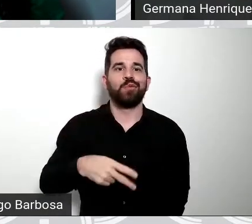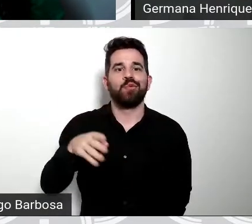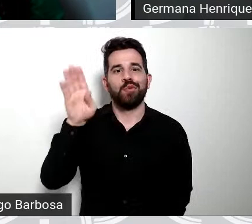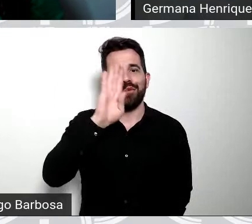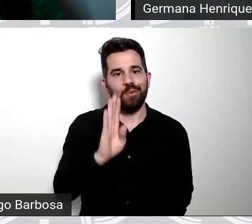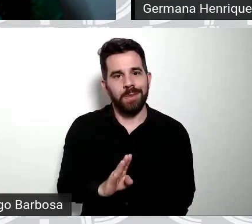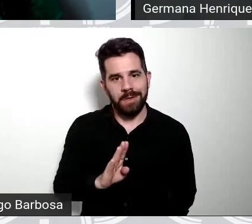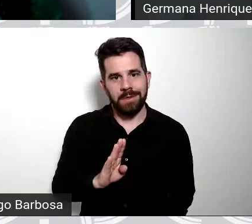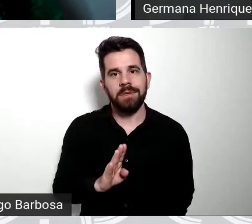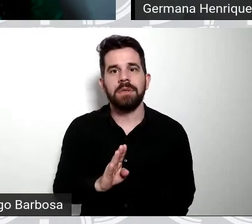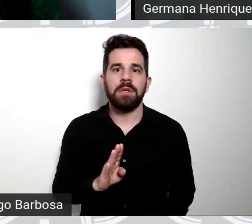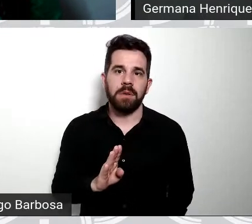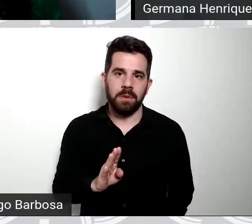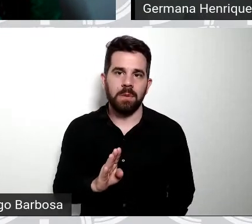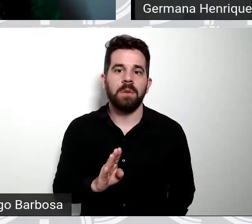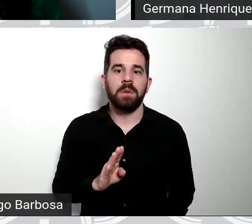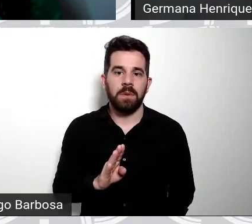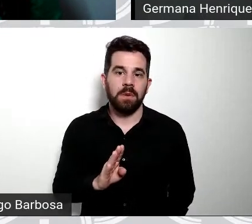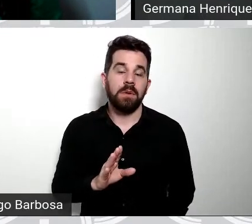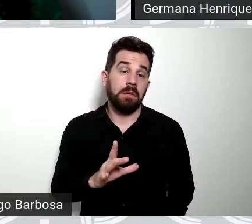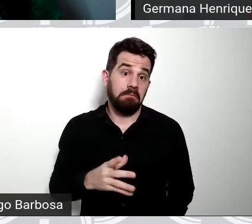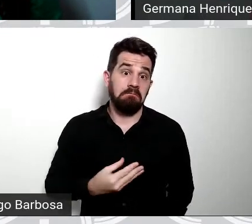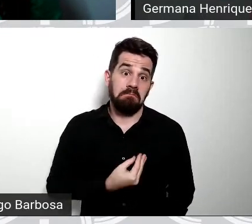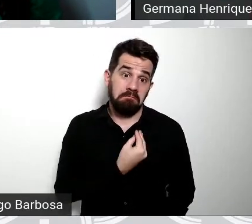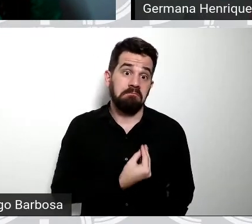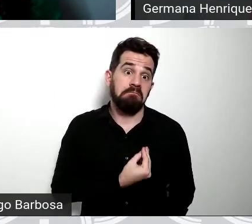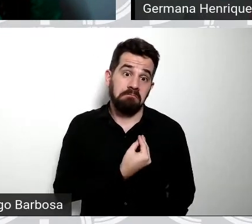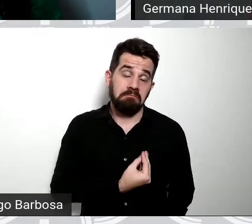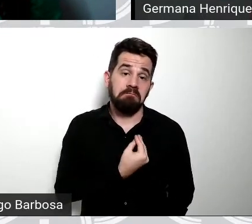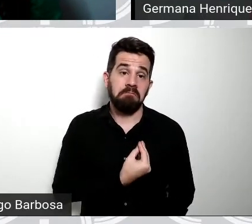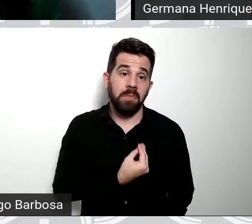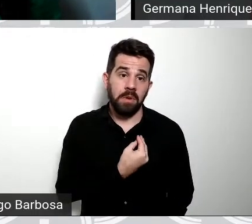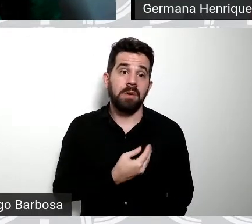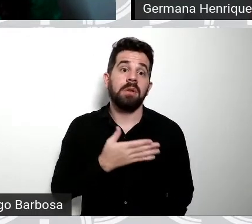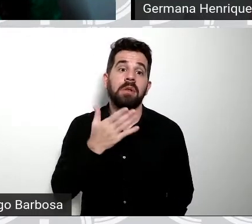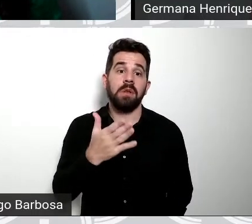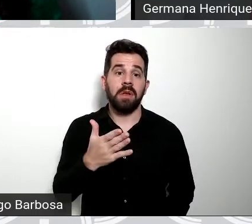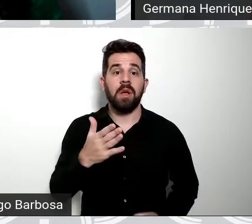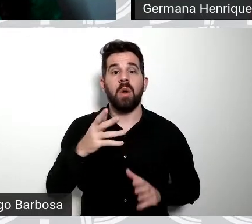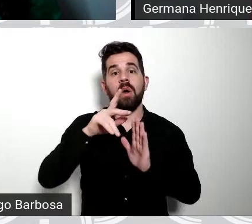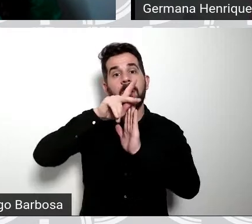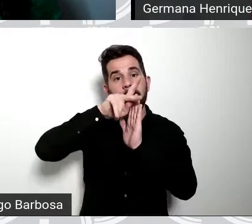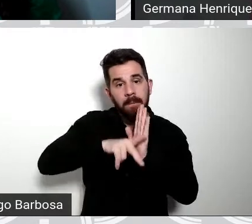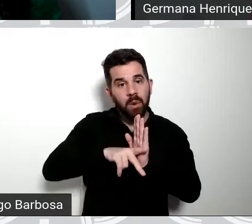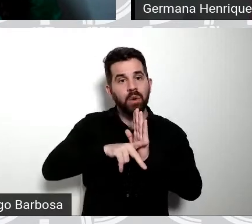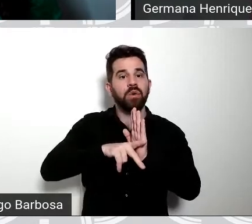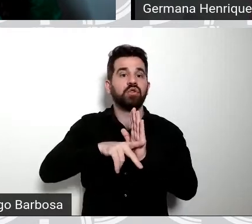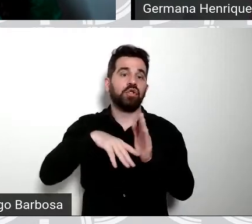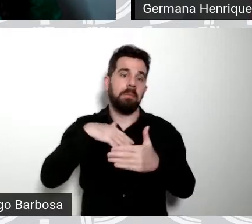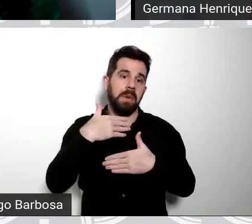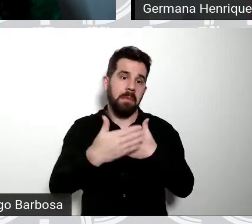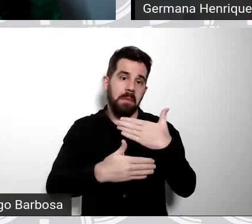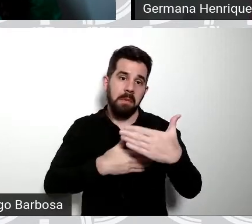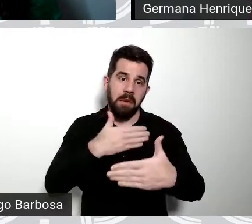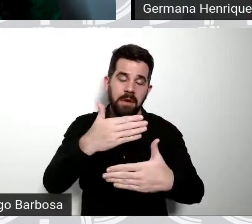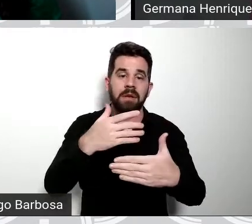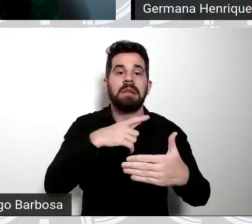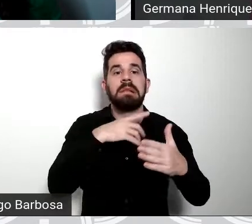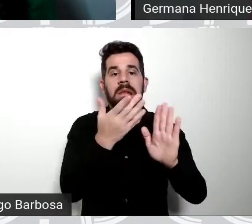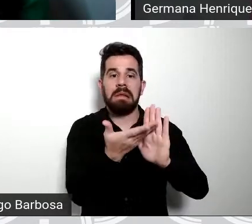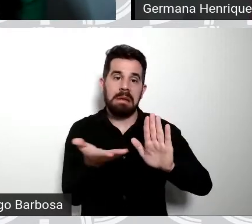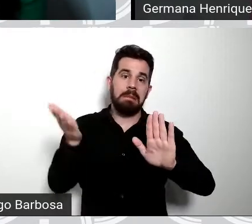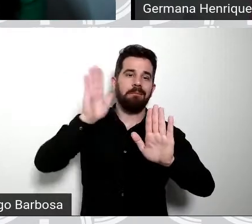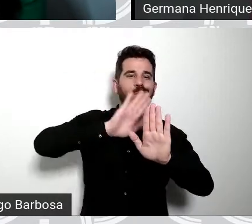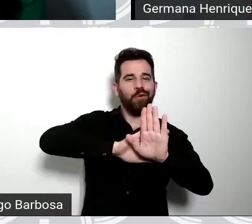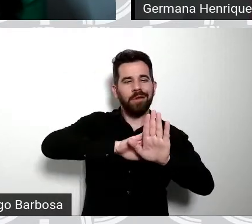também a literatura brasileira, né? E todo esse projeto de nação aí, que estava por trás como pano de